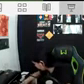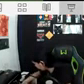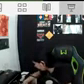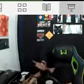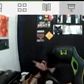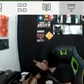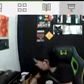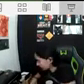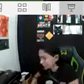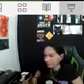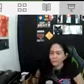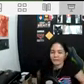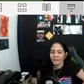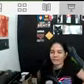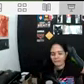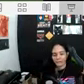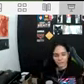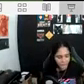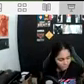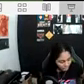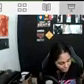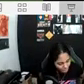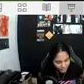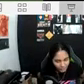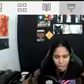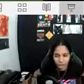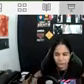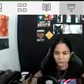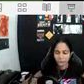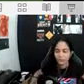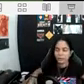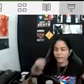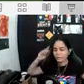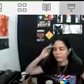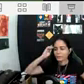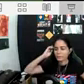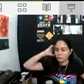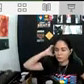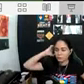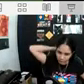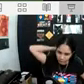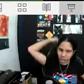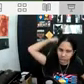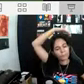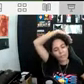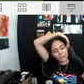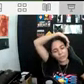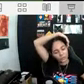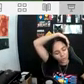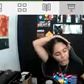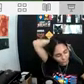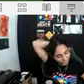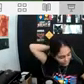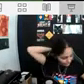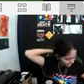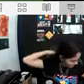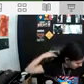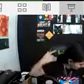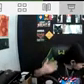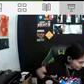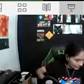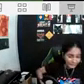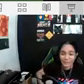agora ele tá se recuperando. Vai ter que fazer outra cirurgia pra tirar um dos parafusos da placa que colocou no